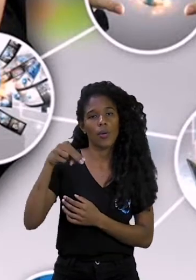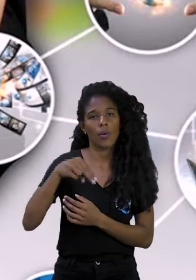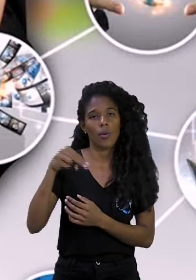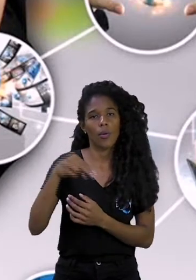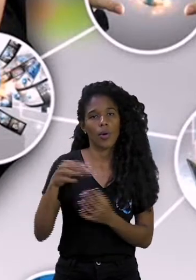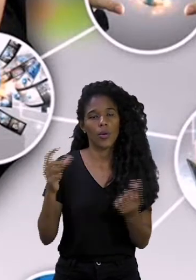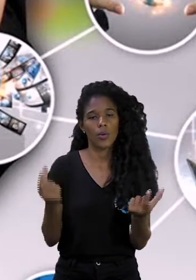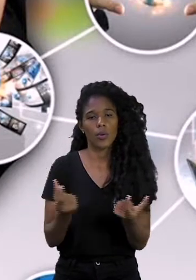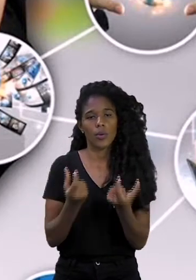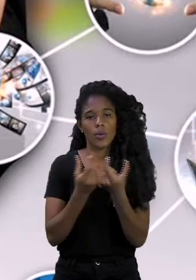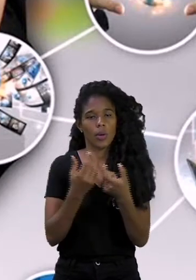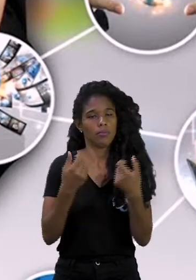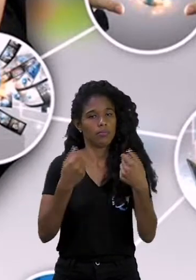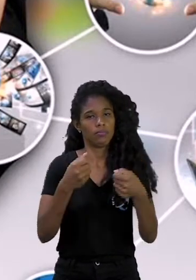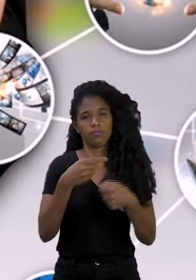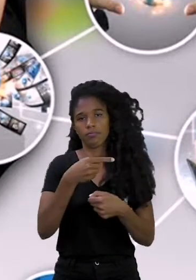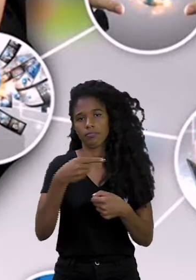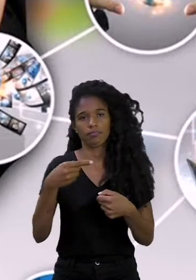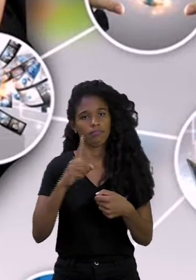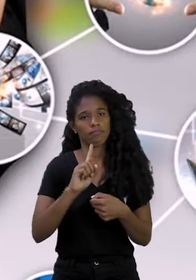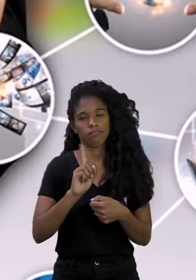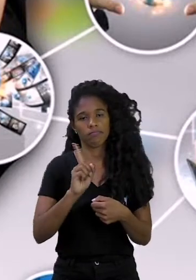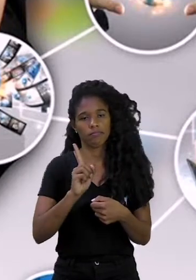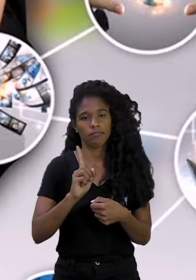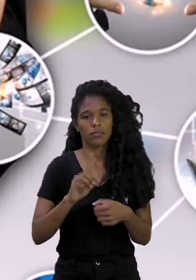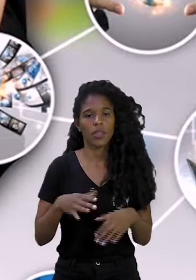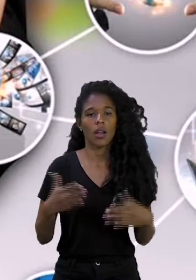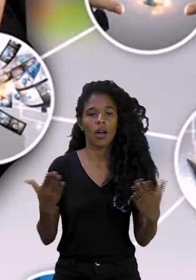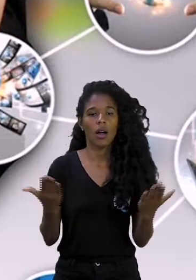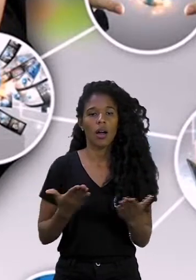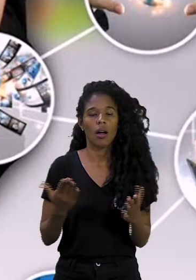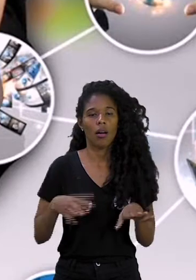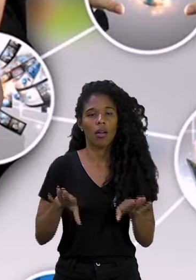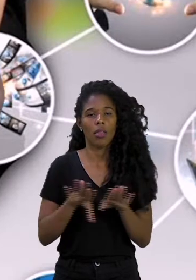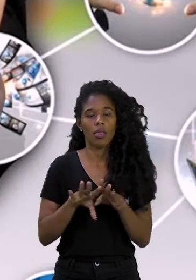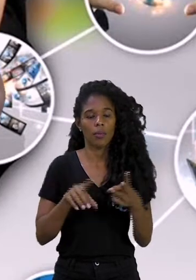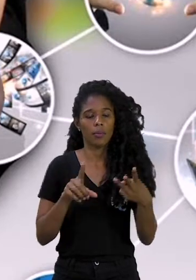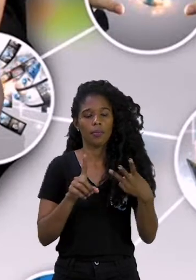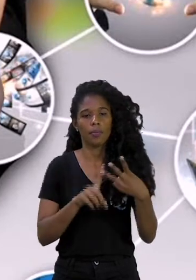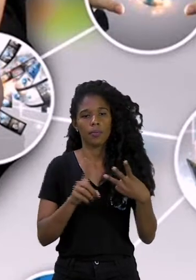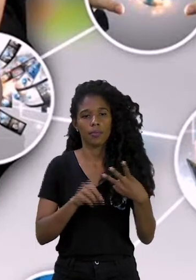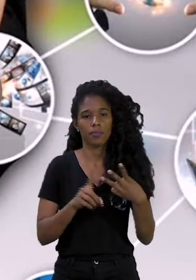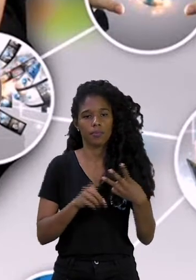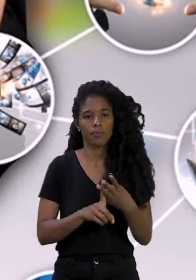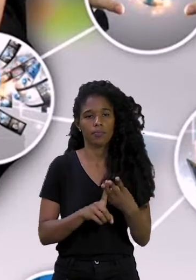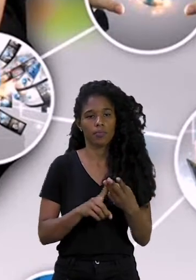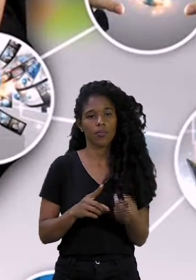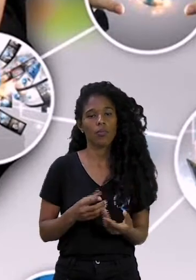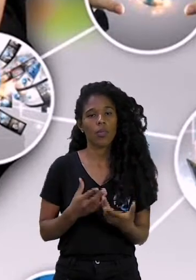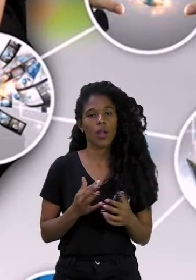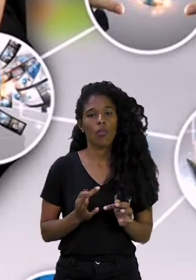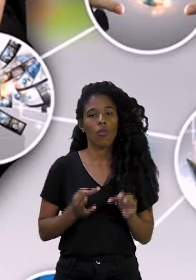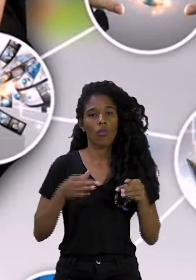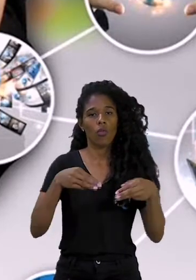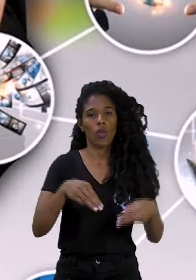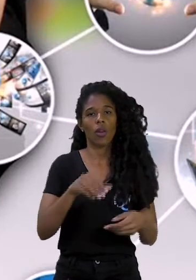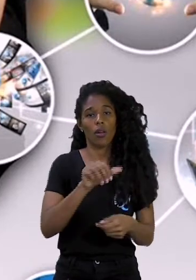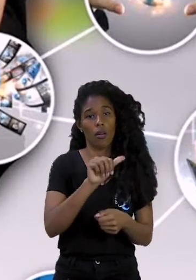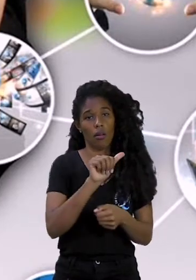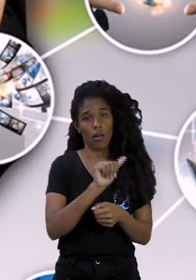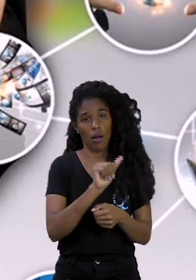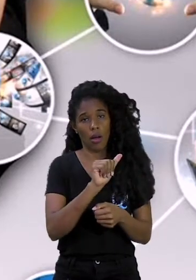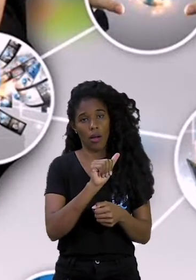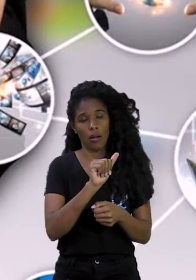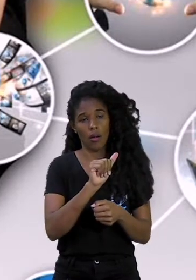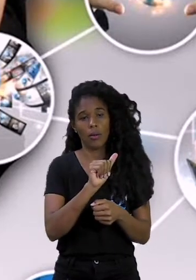Uma consoante, então não precisa de hífen. O mesmo caso de ultramoderno. Aqui eu tenho ultra, que é o